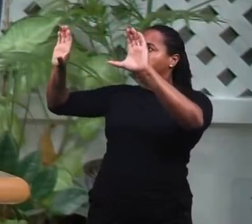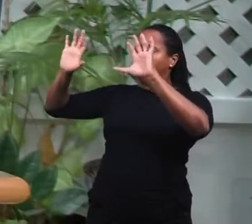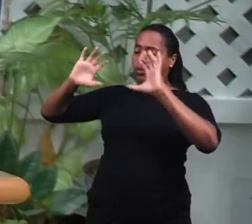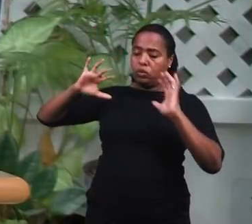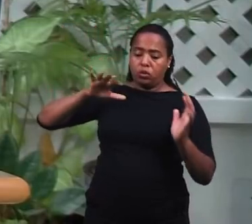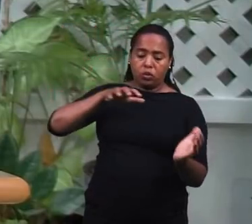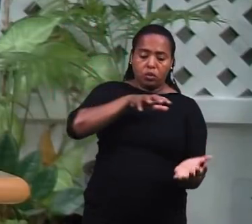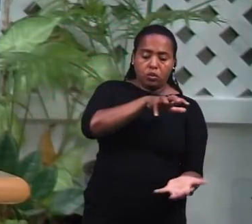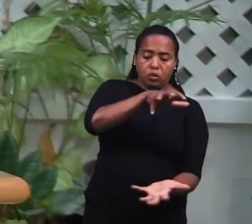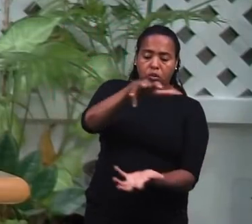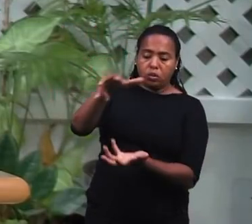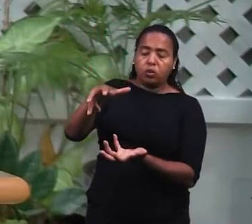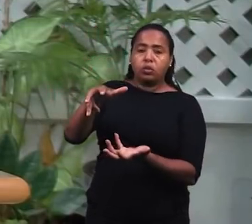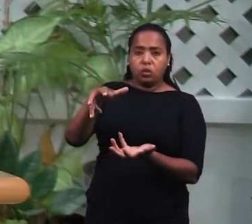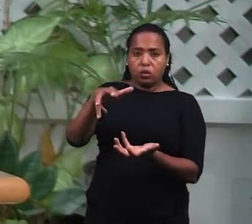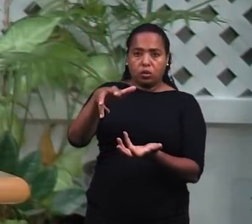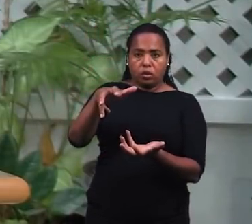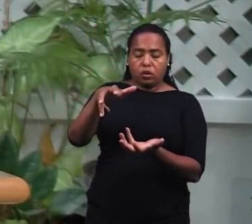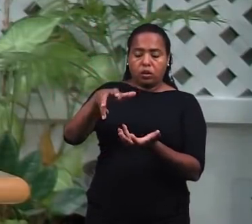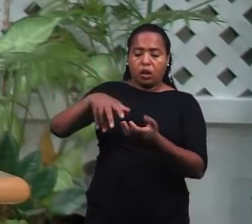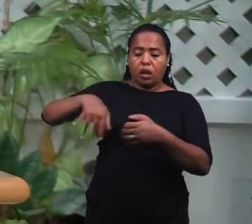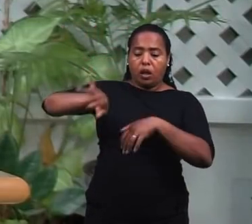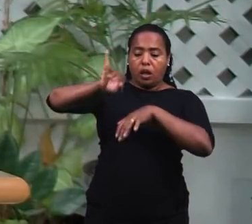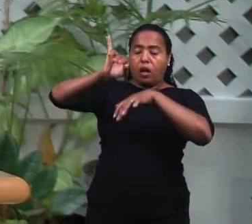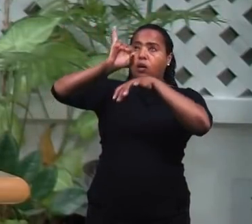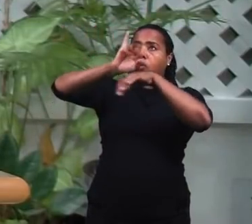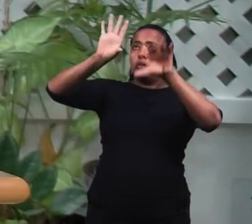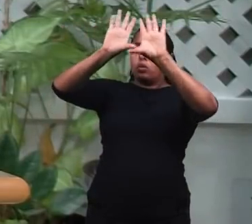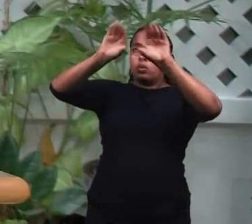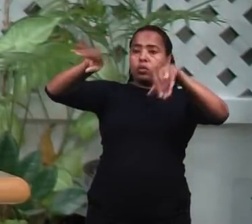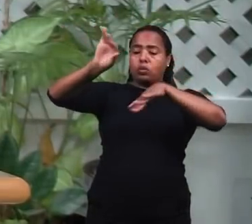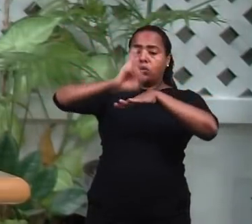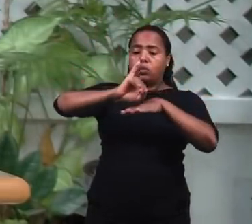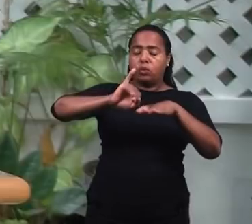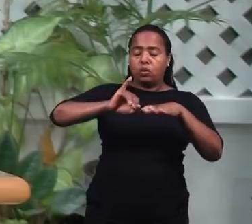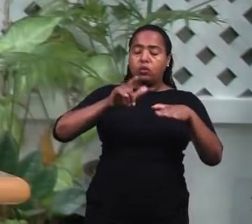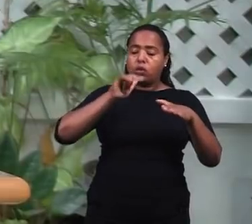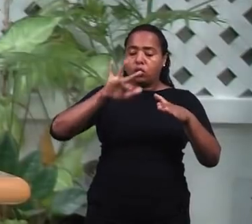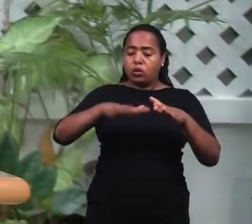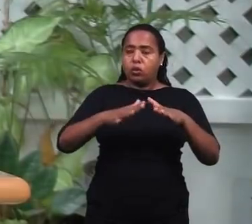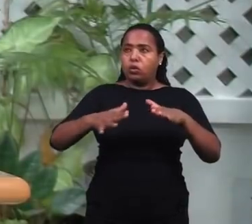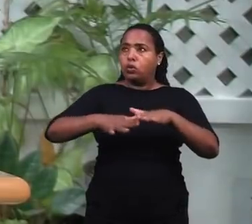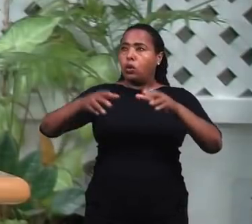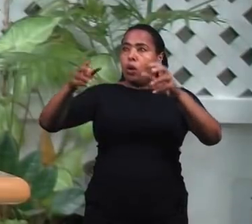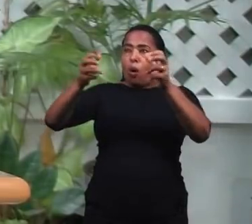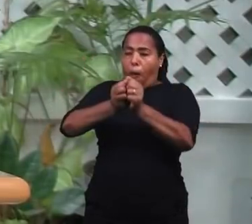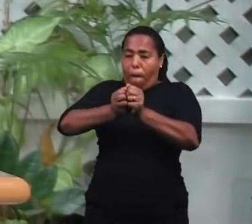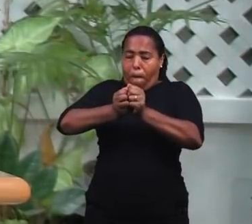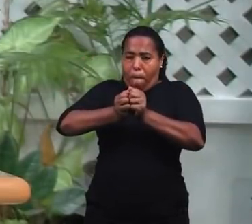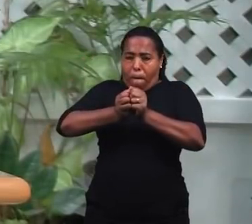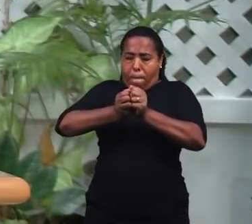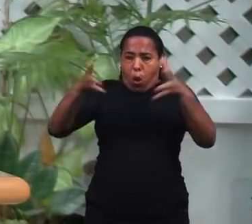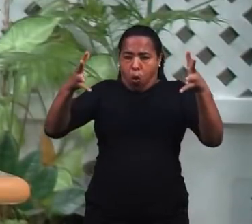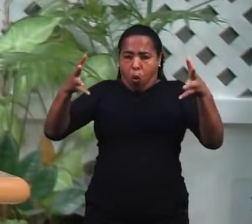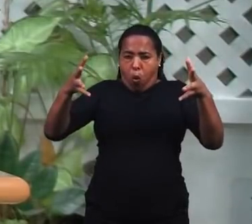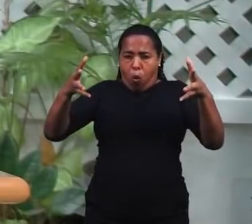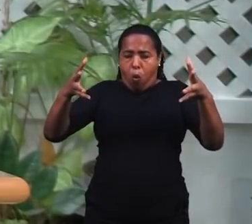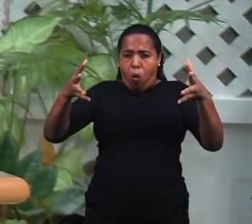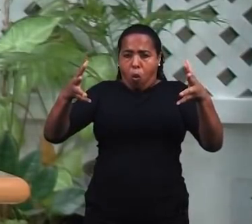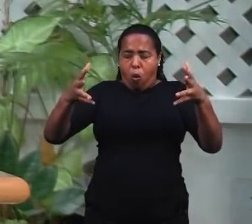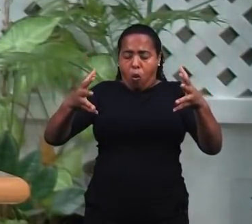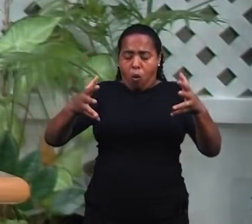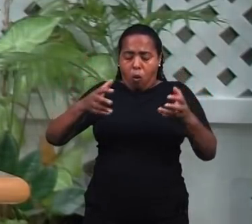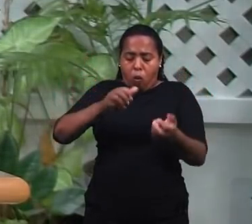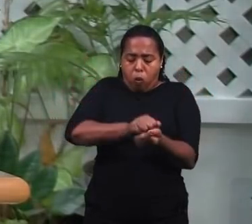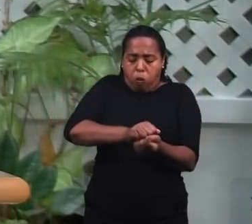que subsistem sobre as águas passarão em grande estrondo, e